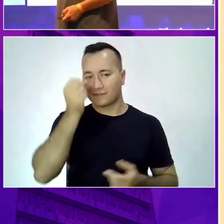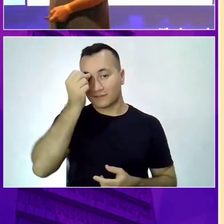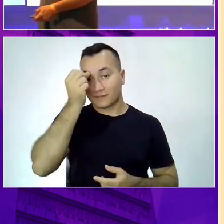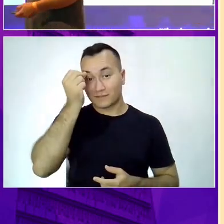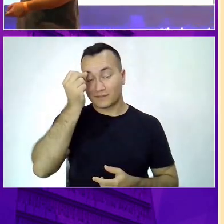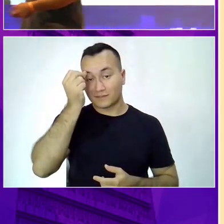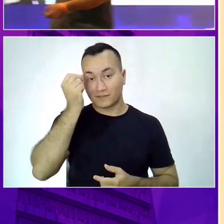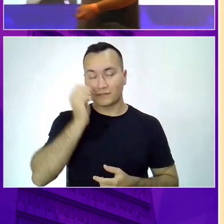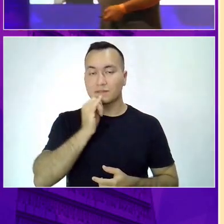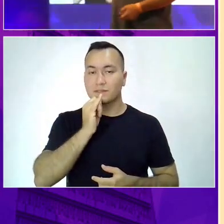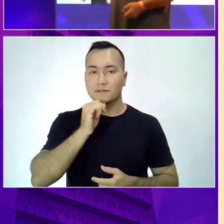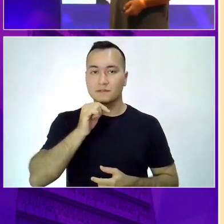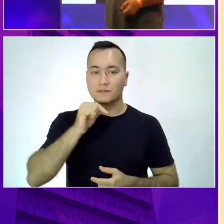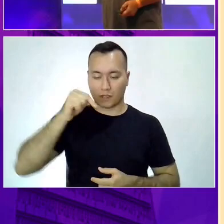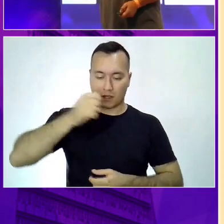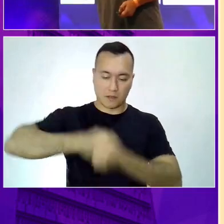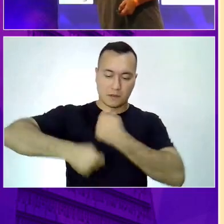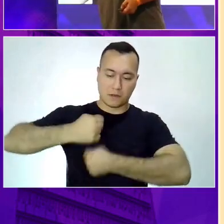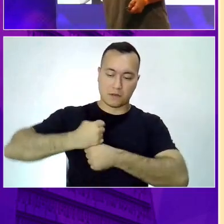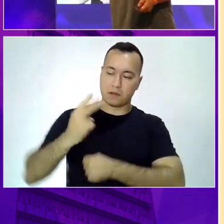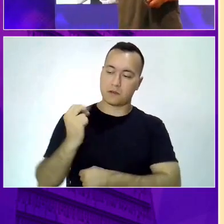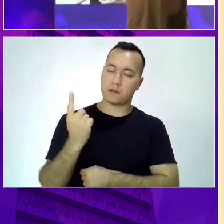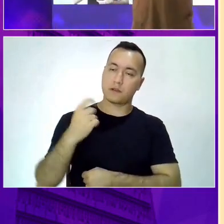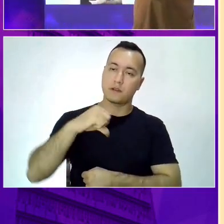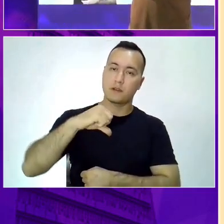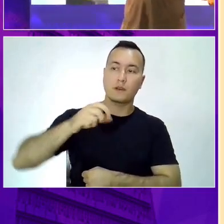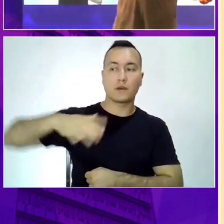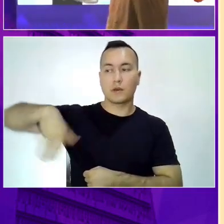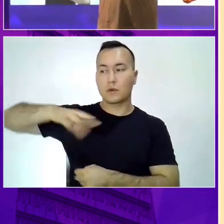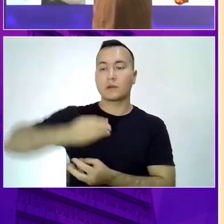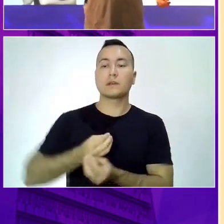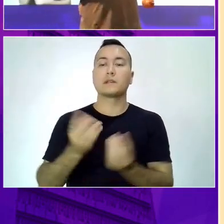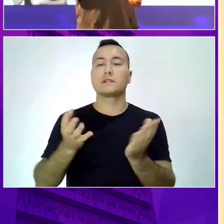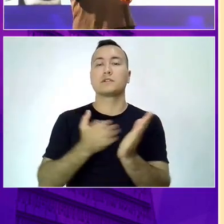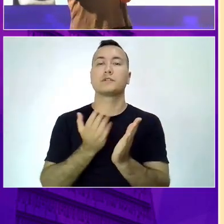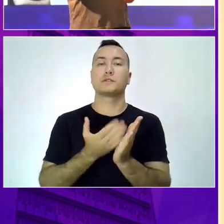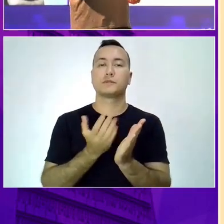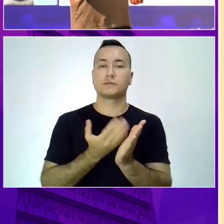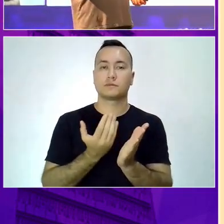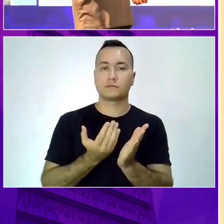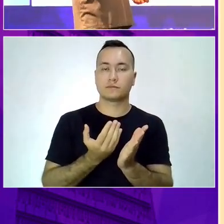em 2019, ele lançou um livro, e um movimento também, né?